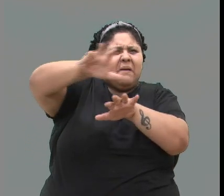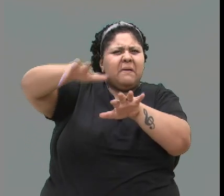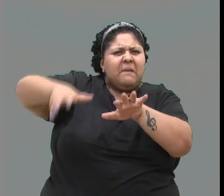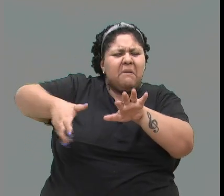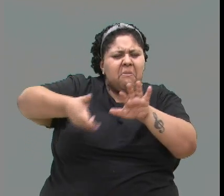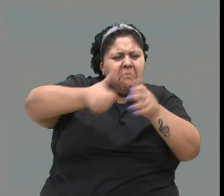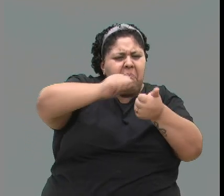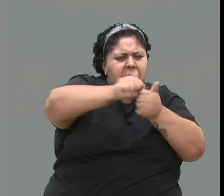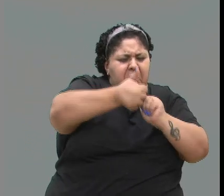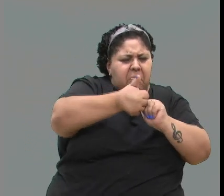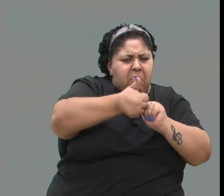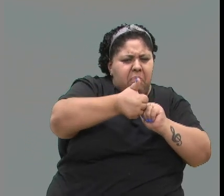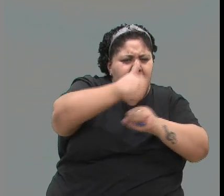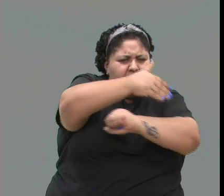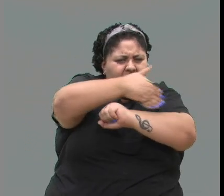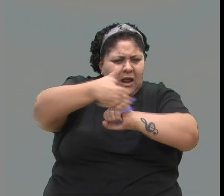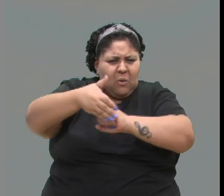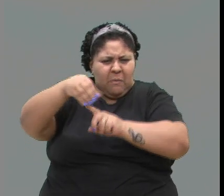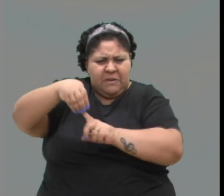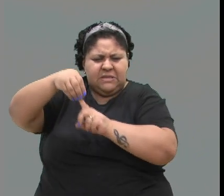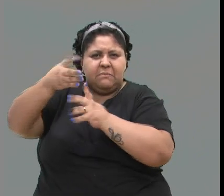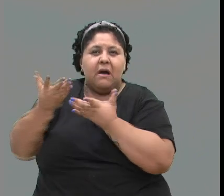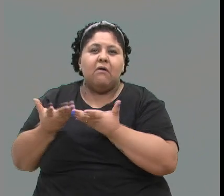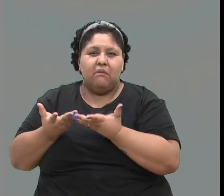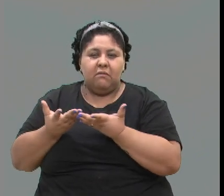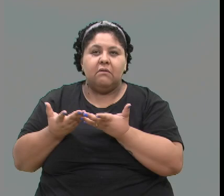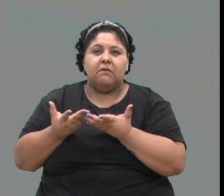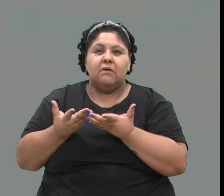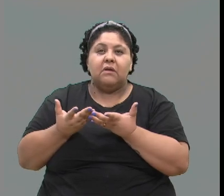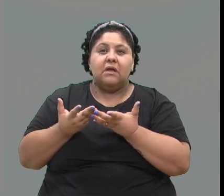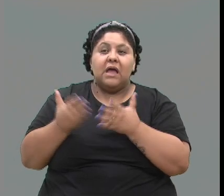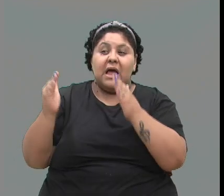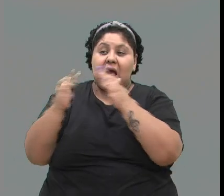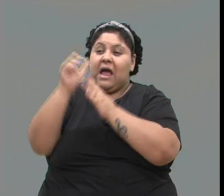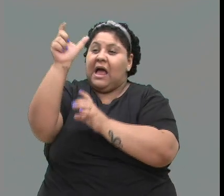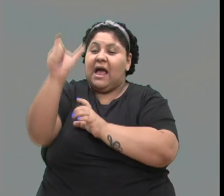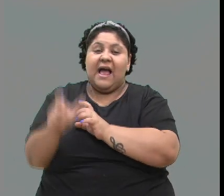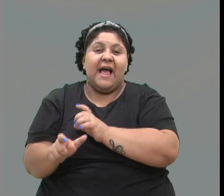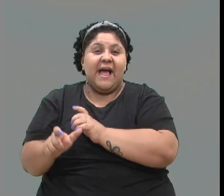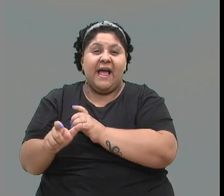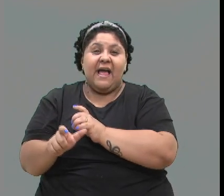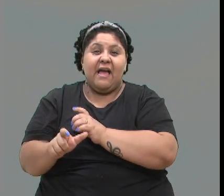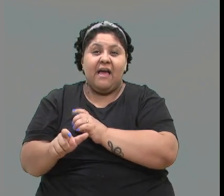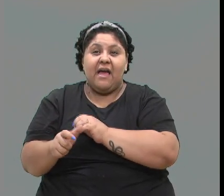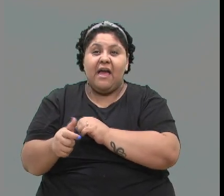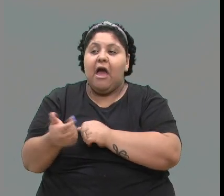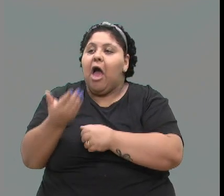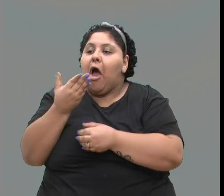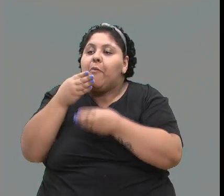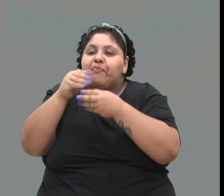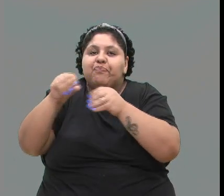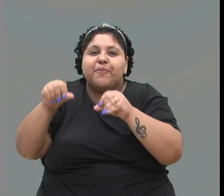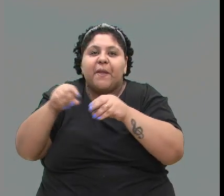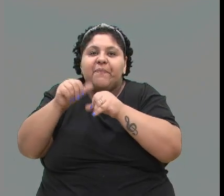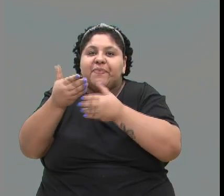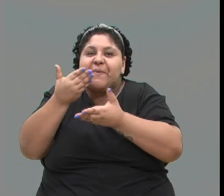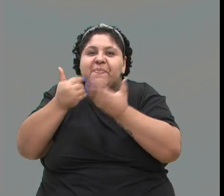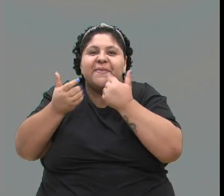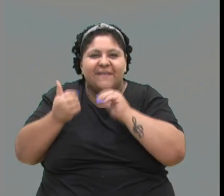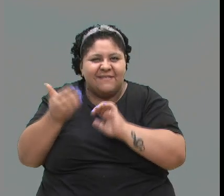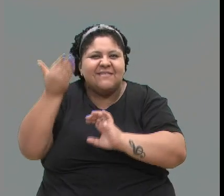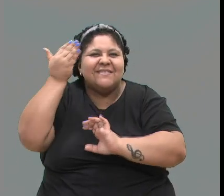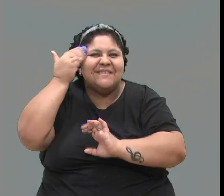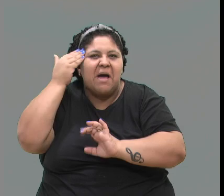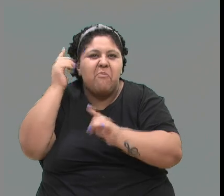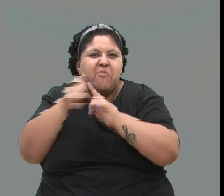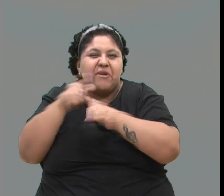futebol, na rua principal. Ali os moradores já comem pó o dia inteiro por causa da nossa